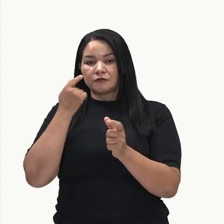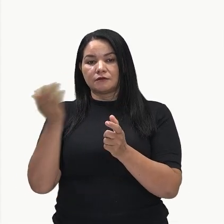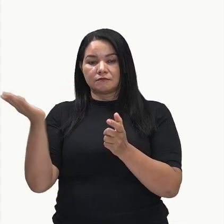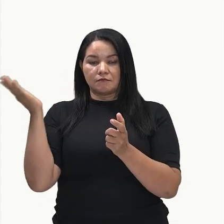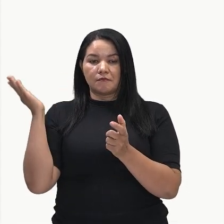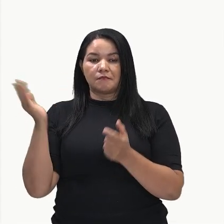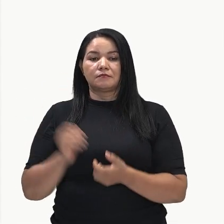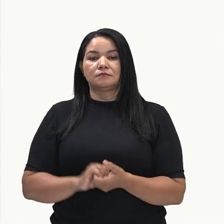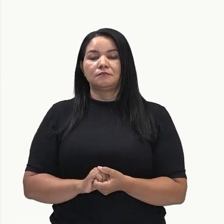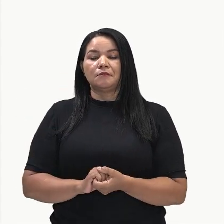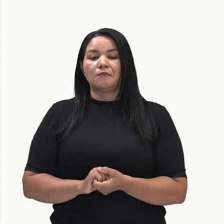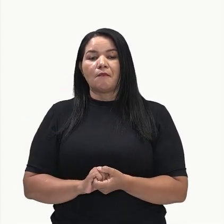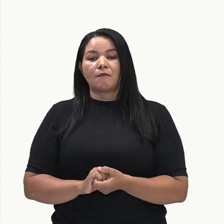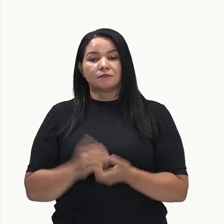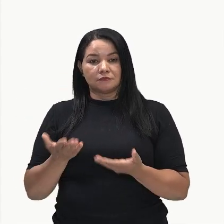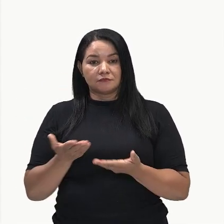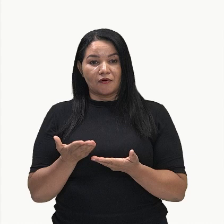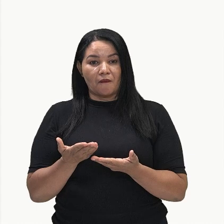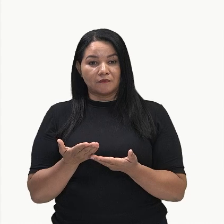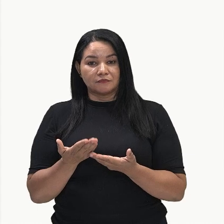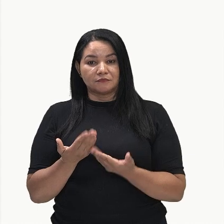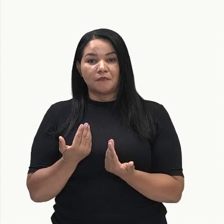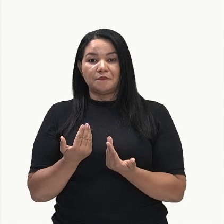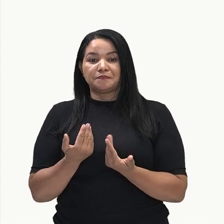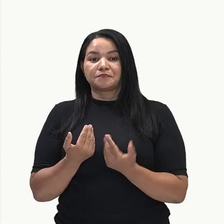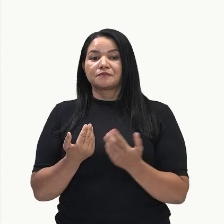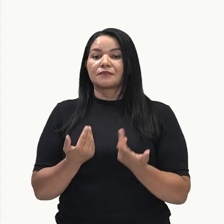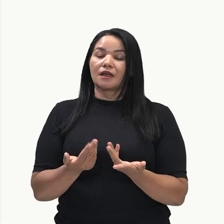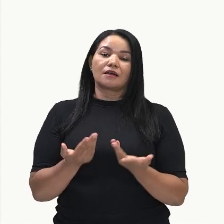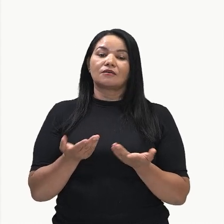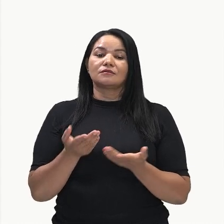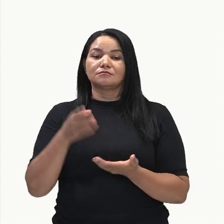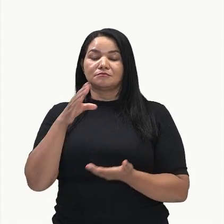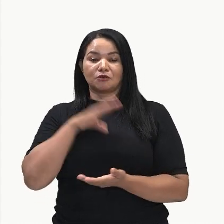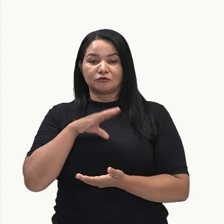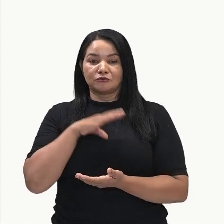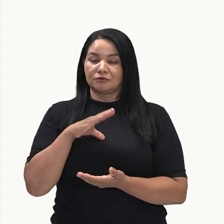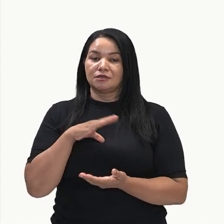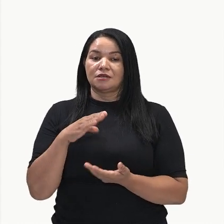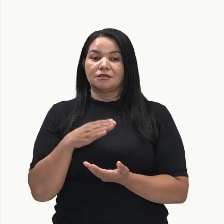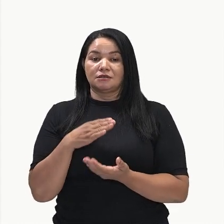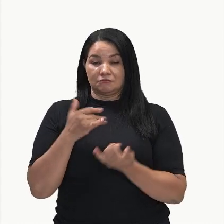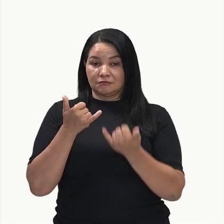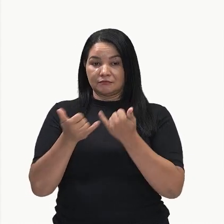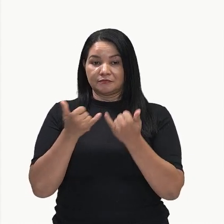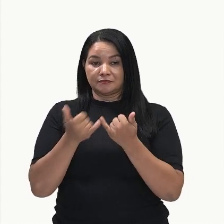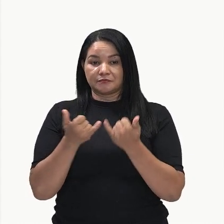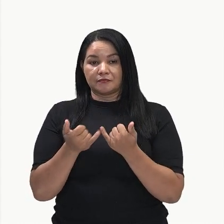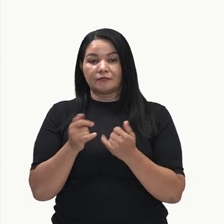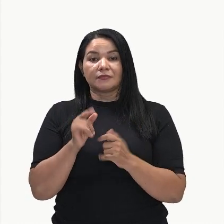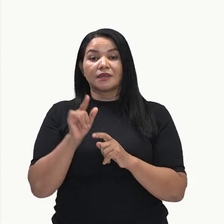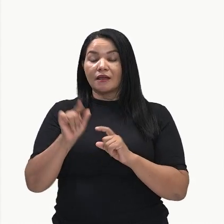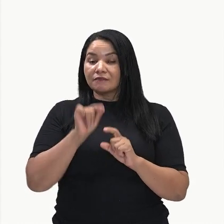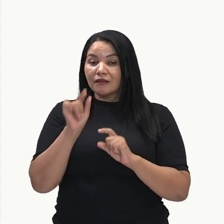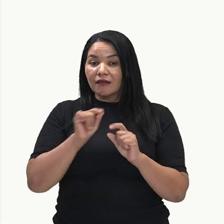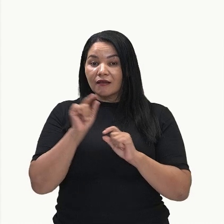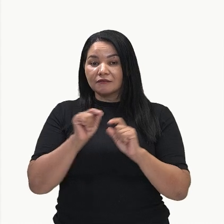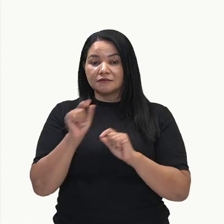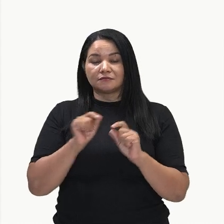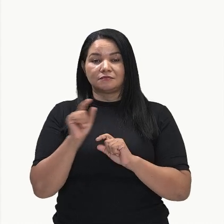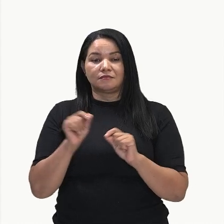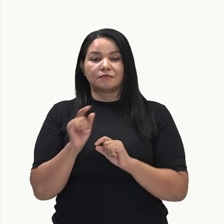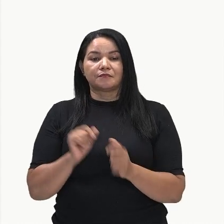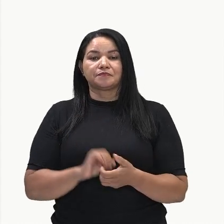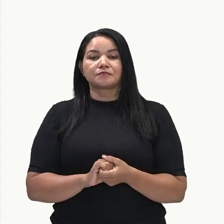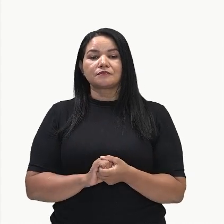Opa, aqui causou impacto com a língua portuguesa, né? No português, isso aqui para nós é o nosso quem, mas no português,